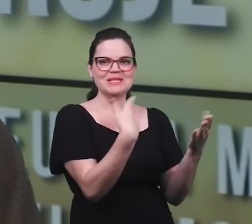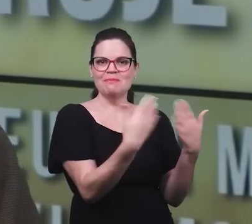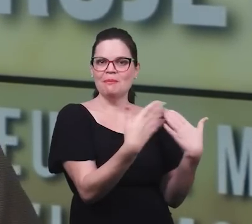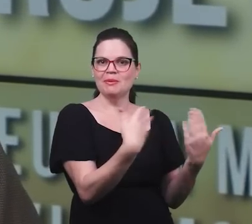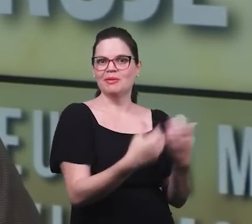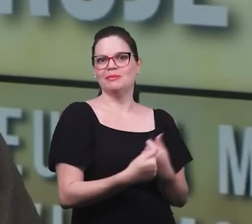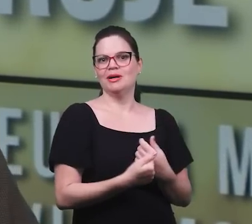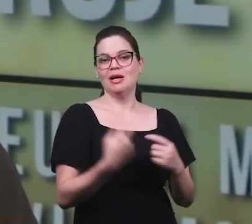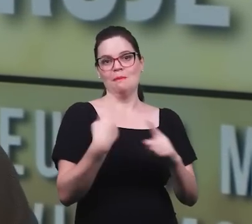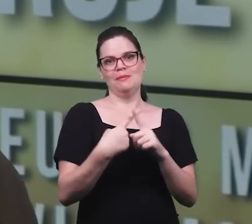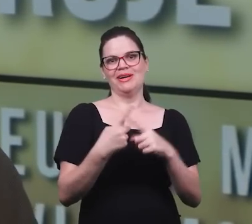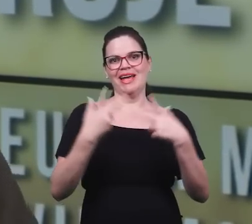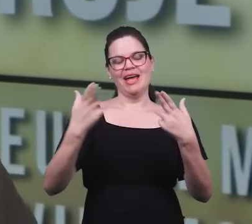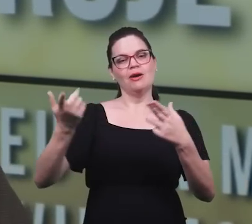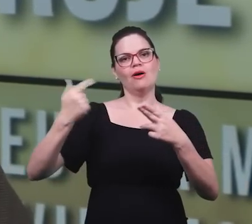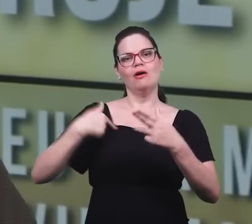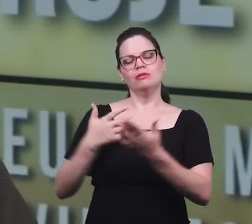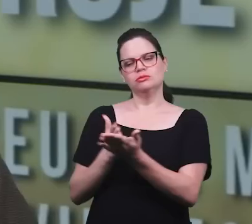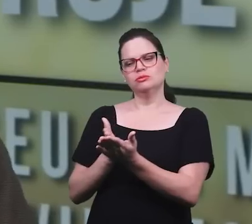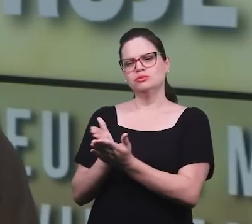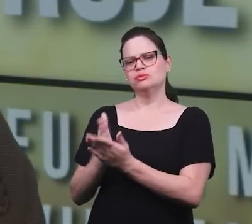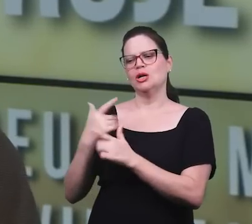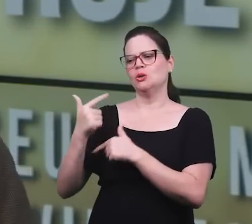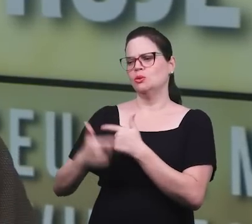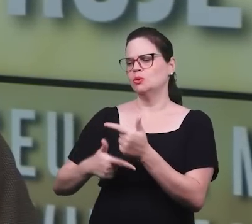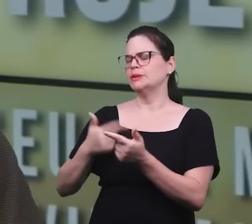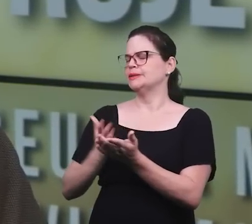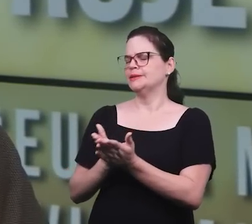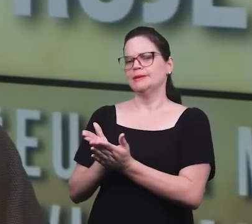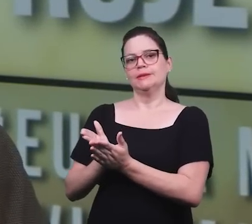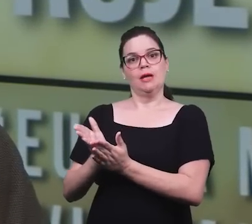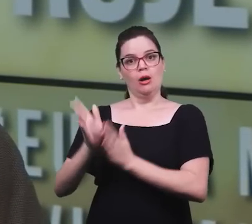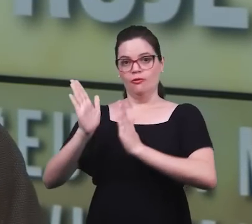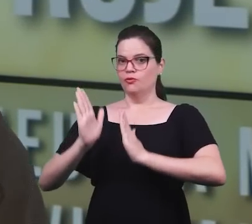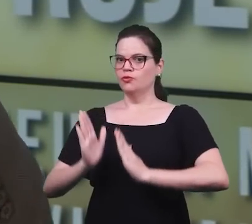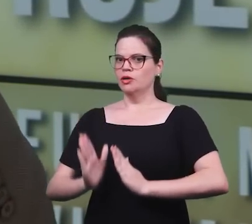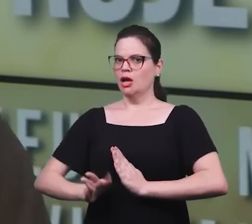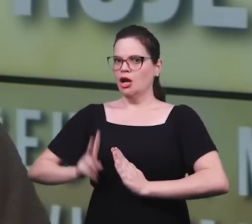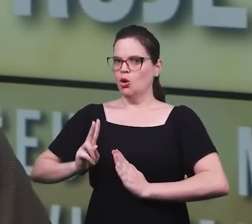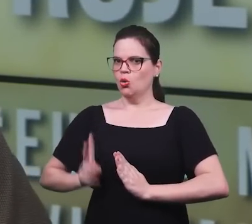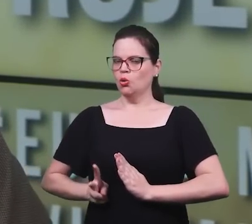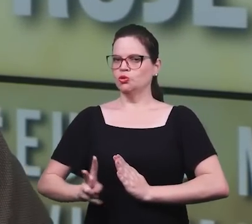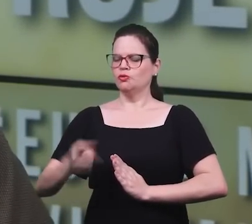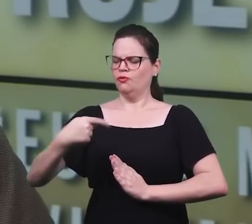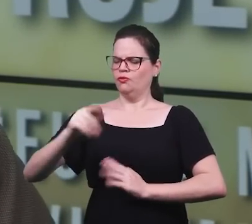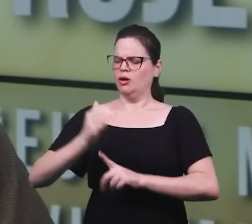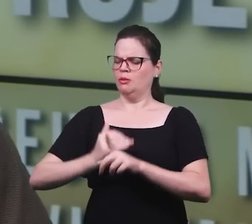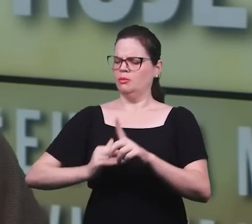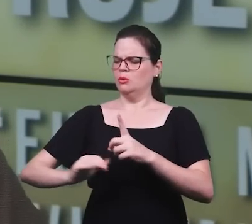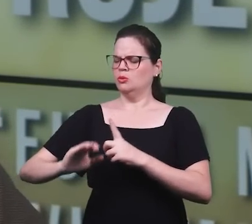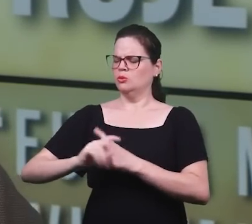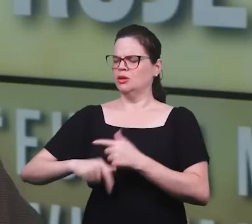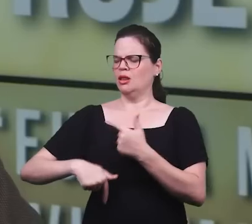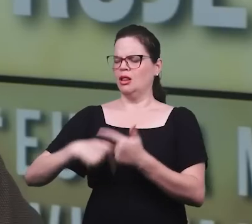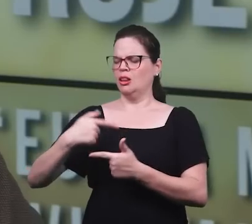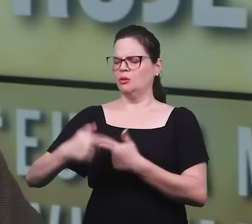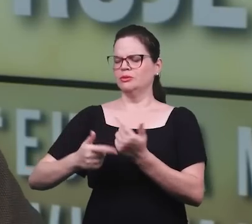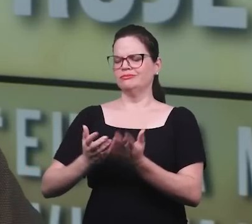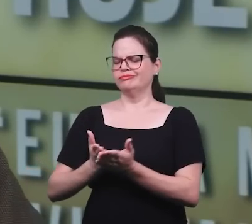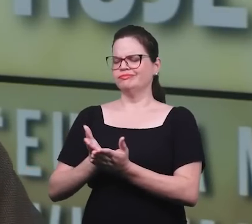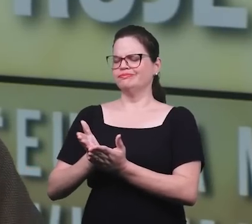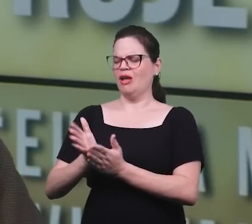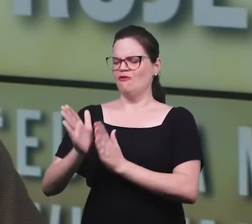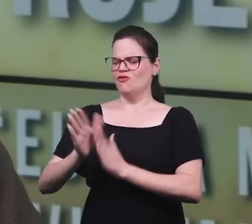está ali numa batalha, às vezes, vai para o culto, vai buscar a fonte e a profecia está